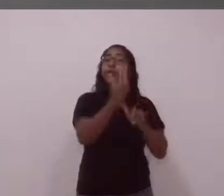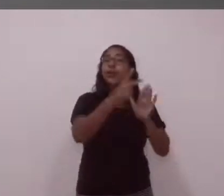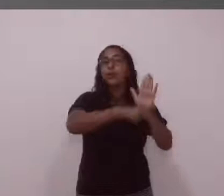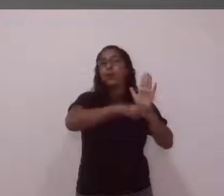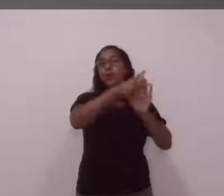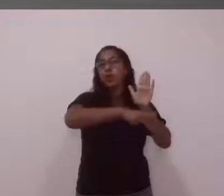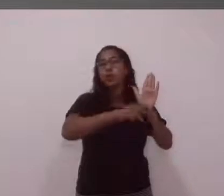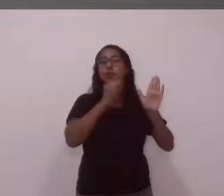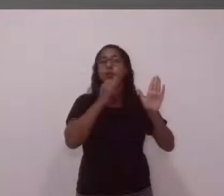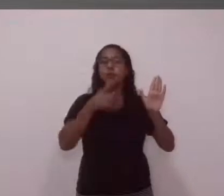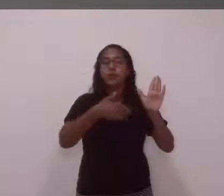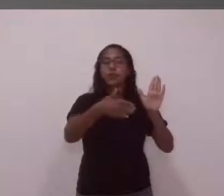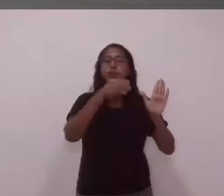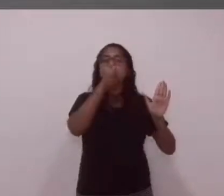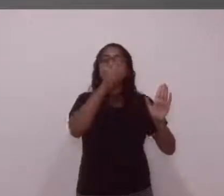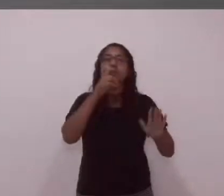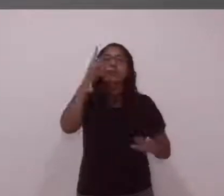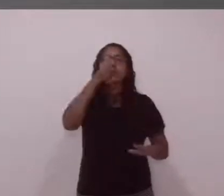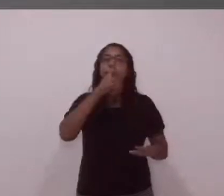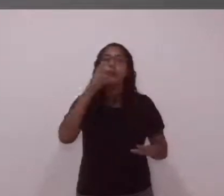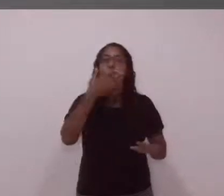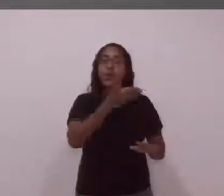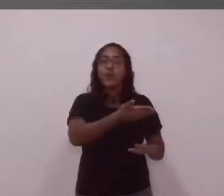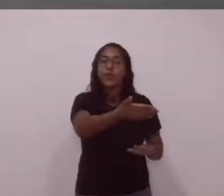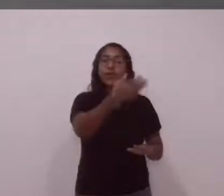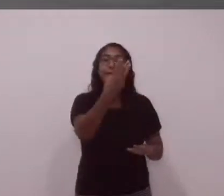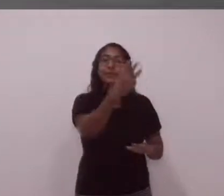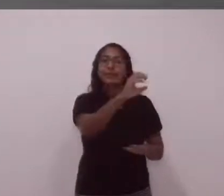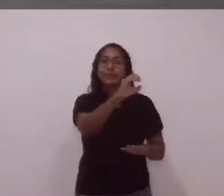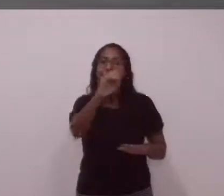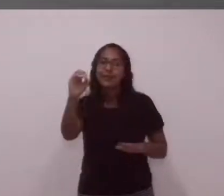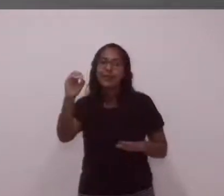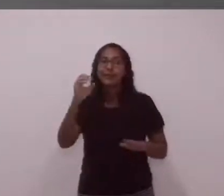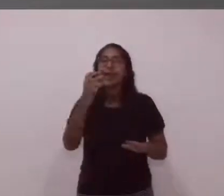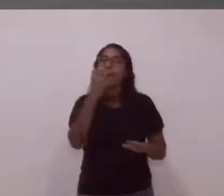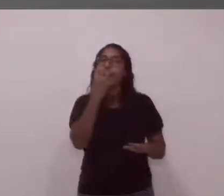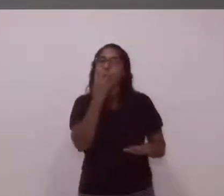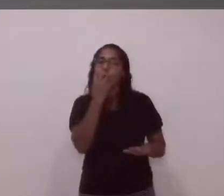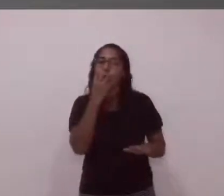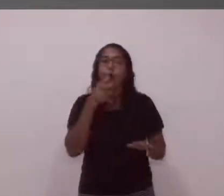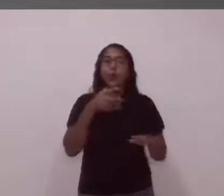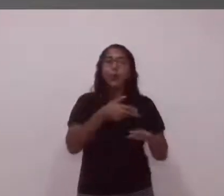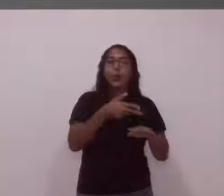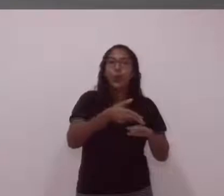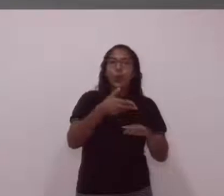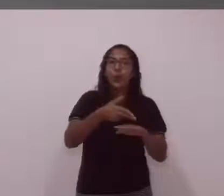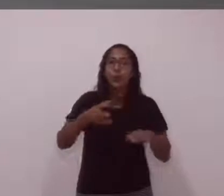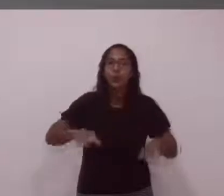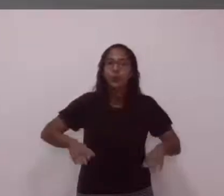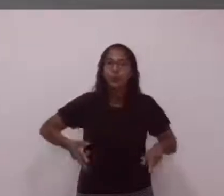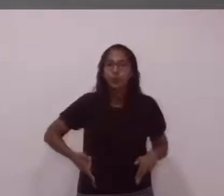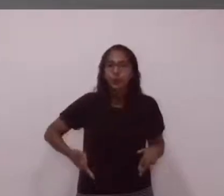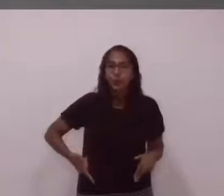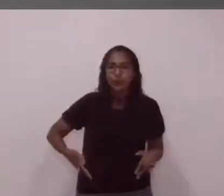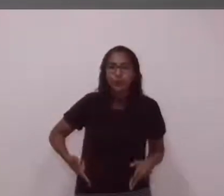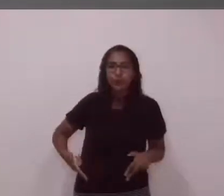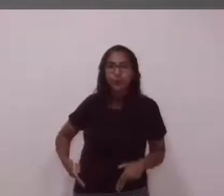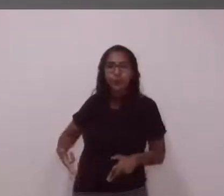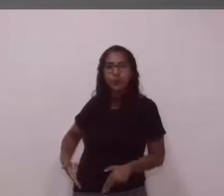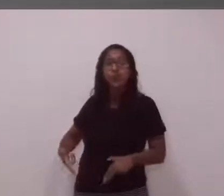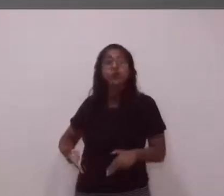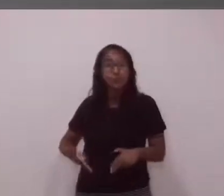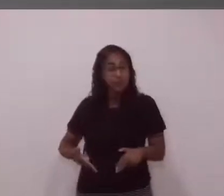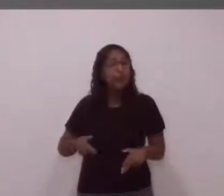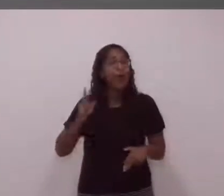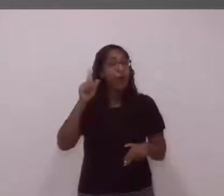sábado e domingo agora nós vamos ter 300 castrações no outro sábado e domingo mais 300 castrações e isso é fiscalizar a saúde pública